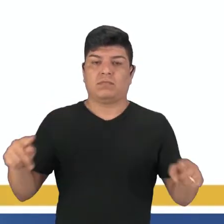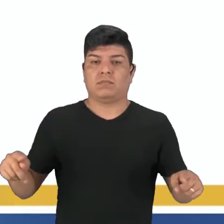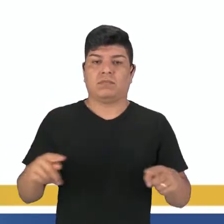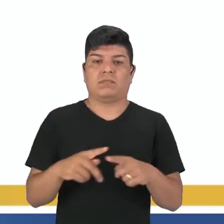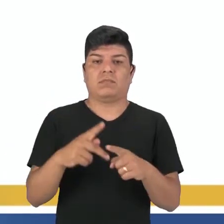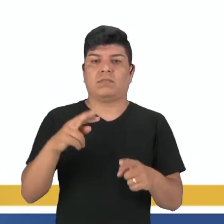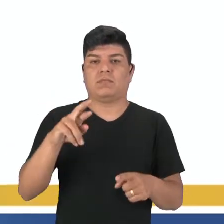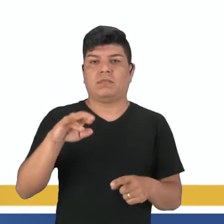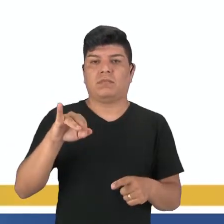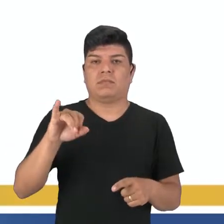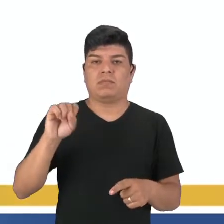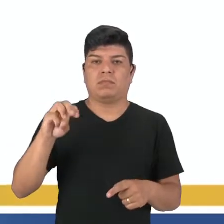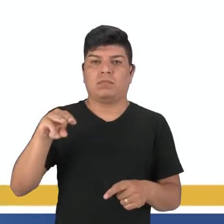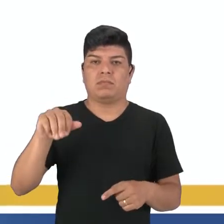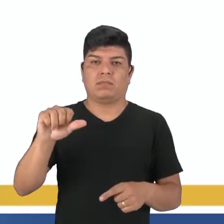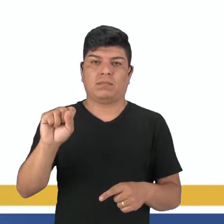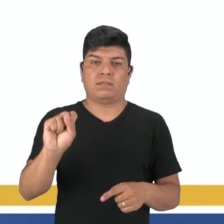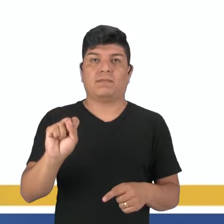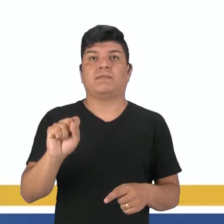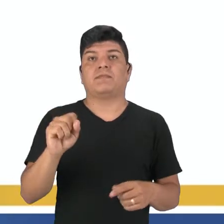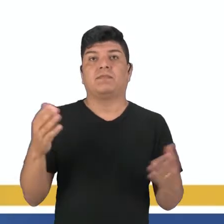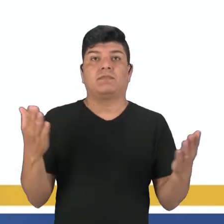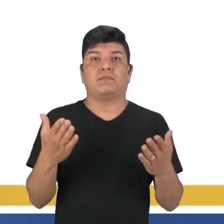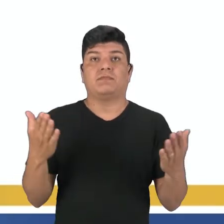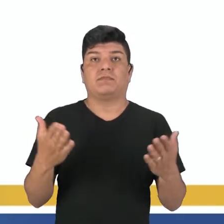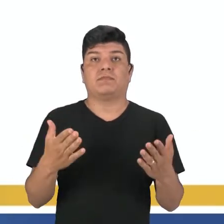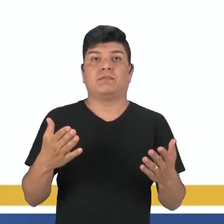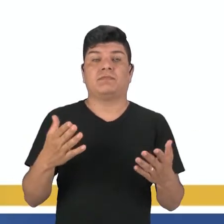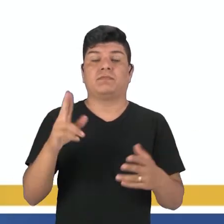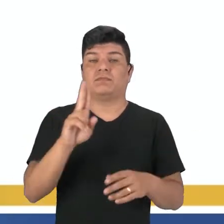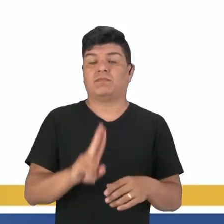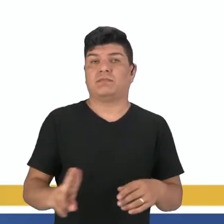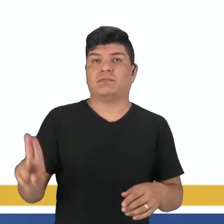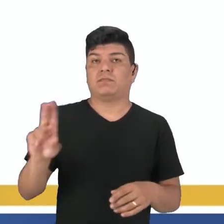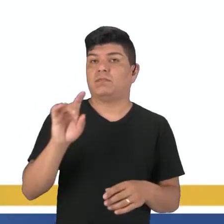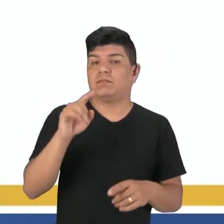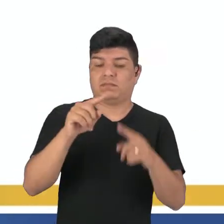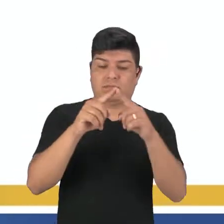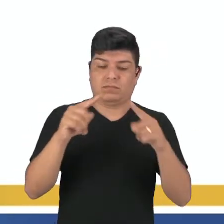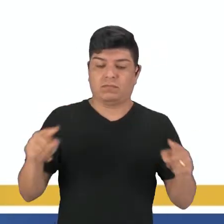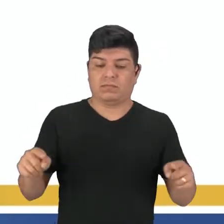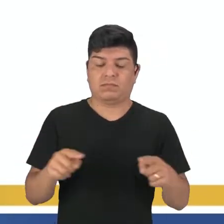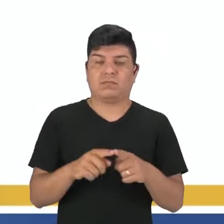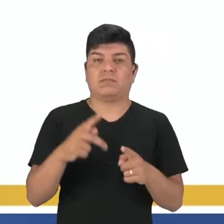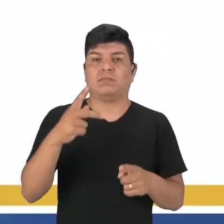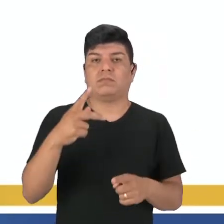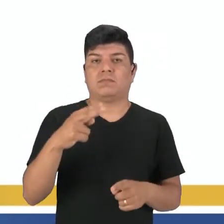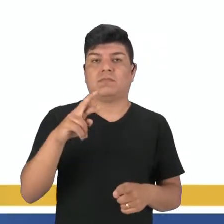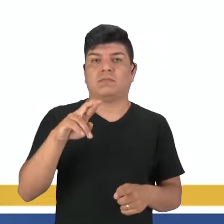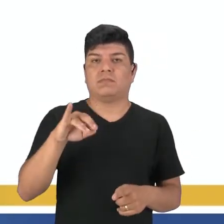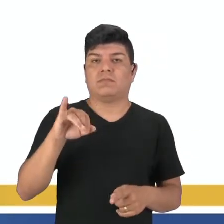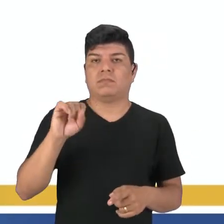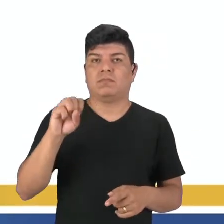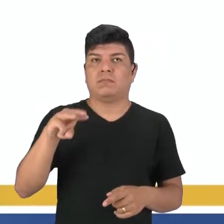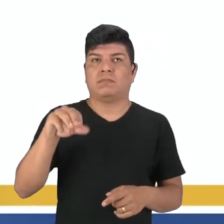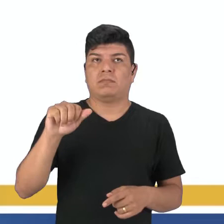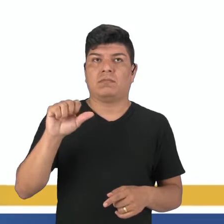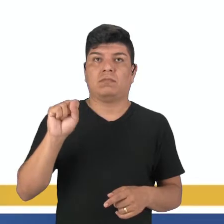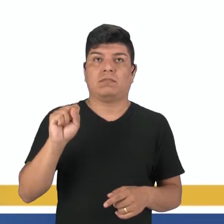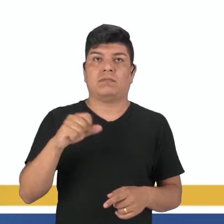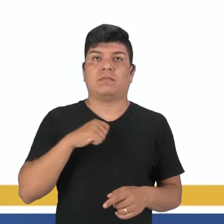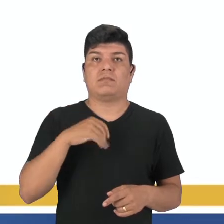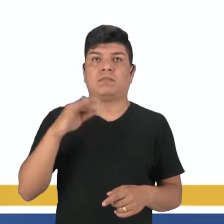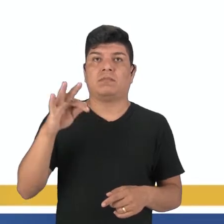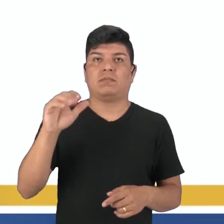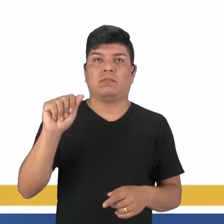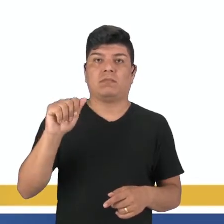trabalhar só com as pirâmides e com os prismas, né? E também ela tem as suas faces,